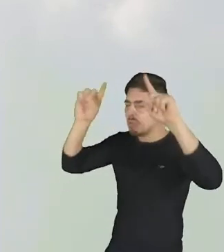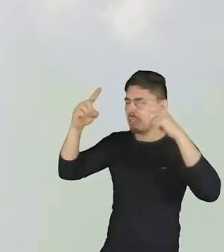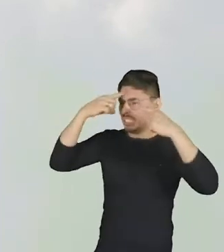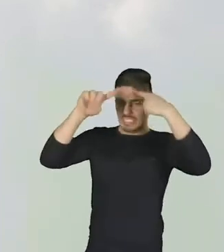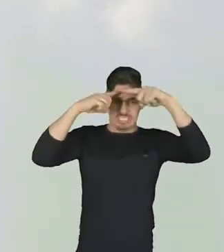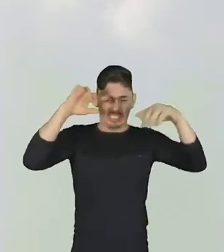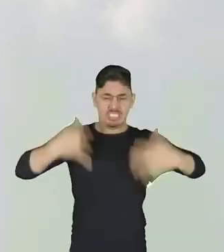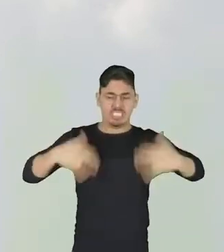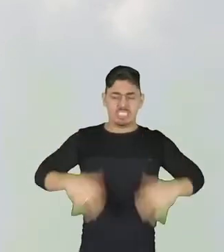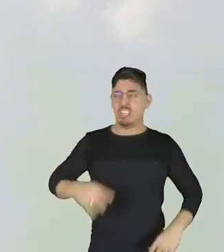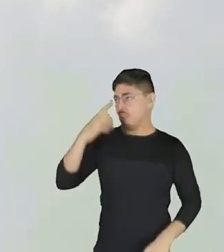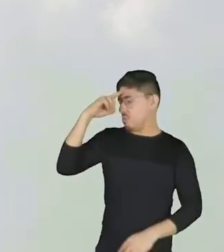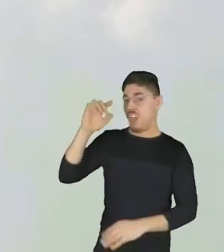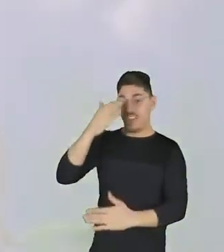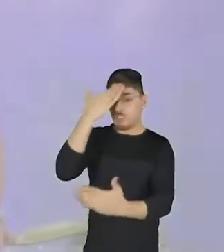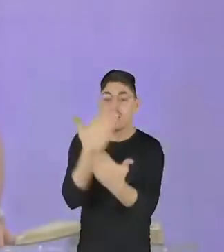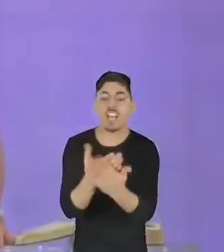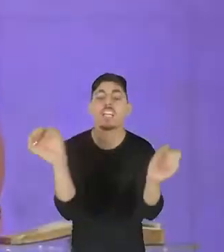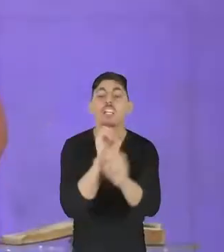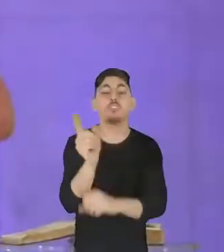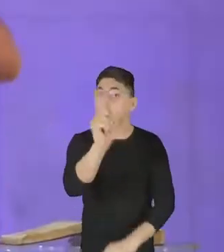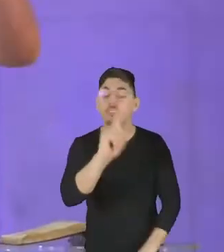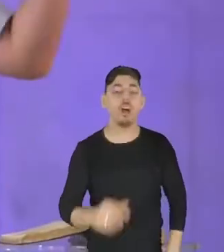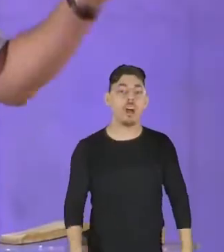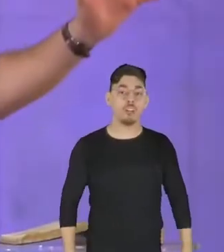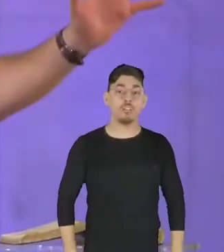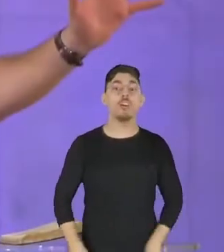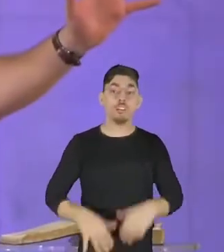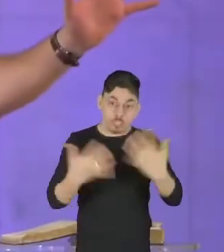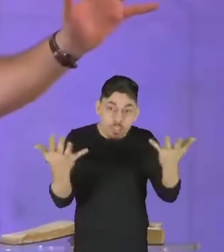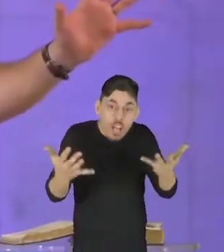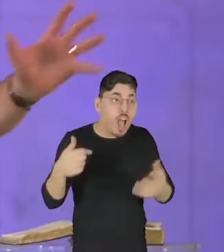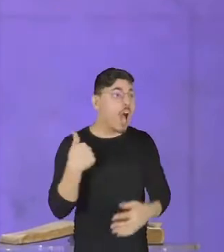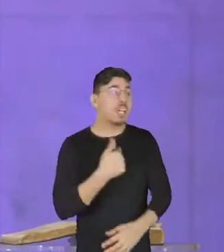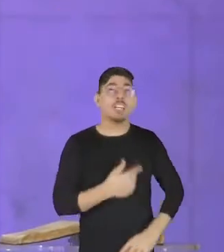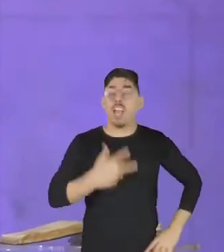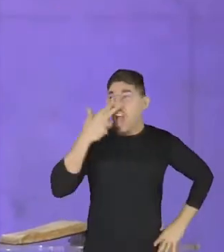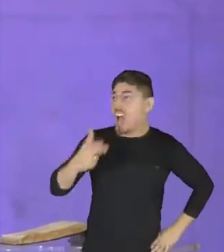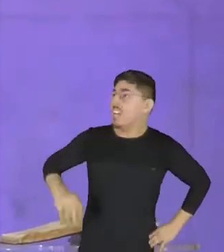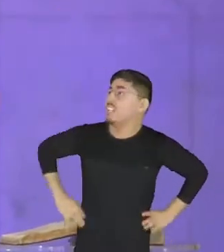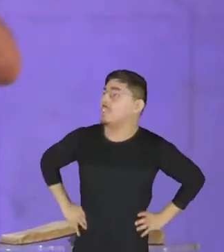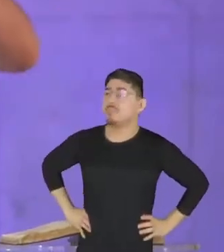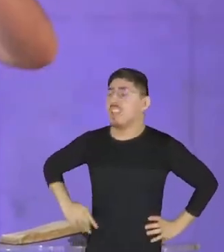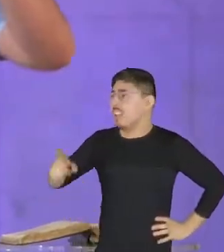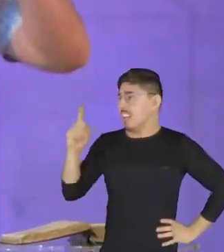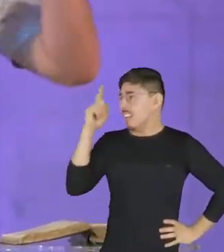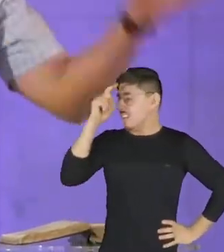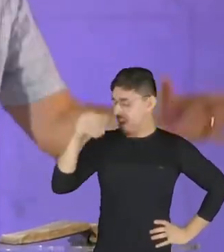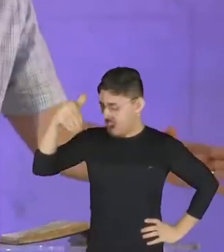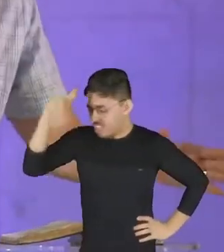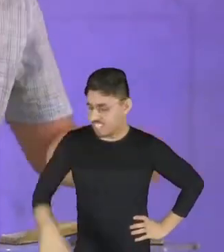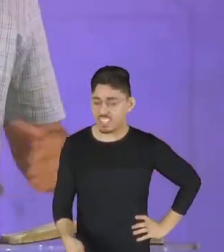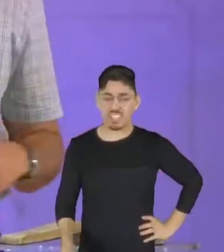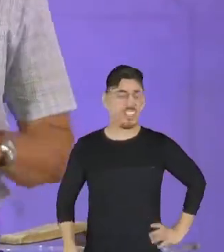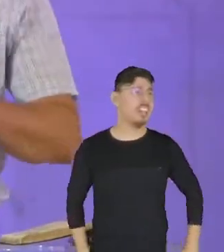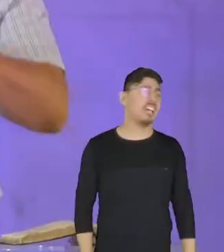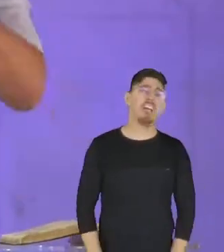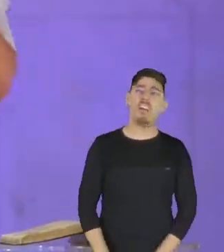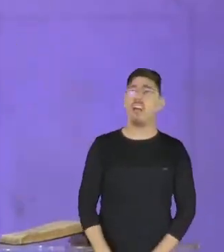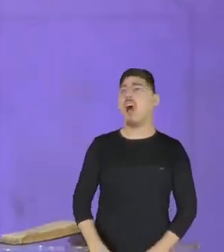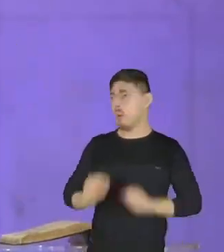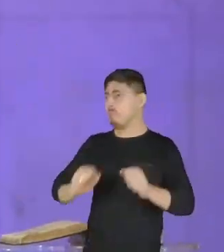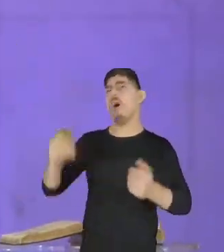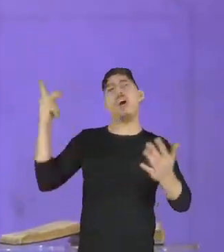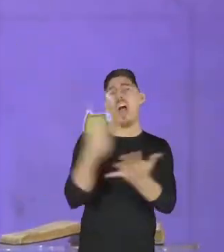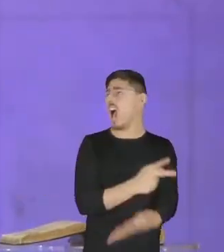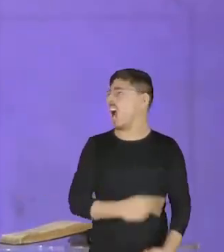diante do que Deus tem para fazer na nossa vida, e nós olhamos para as improbabilidades, nós olhamos para aquilo que pode não dar certo, nós